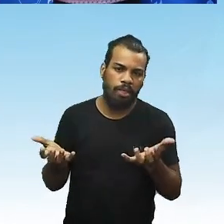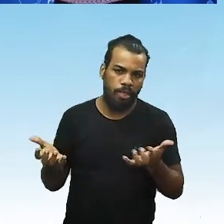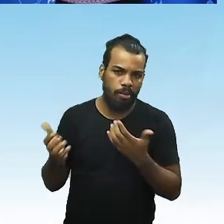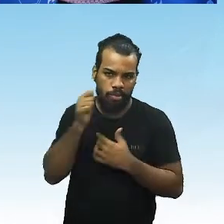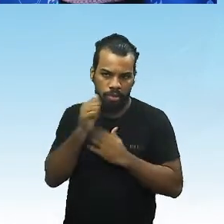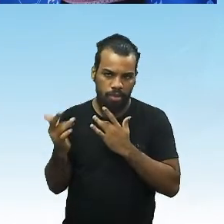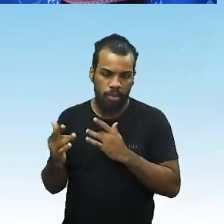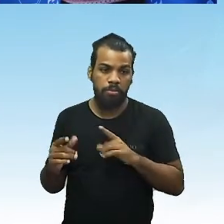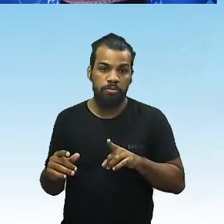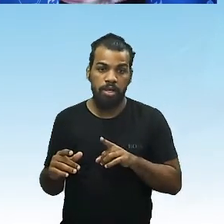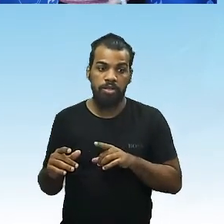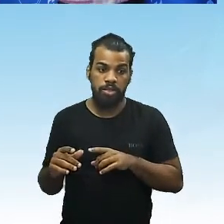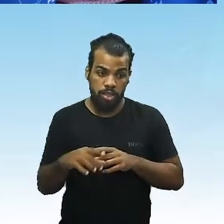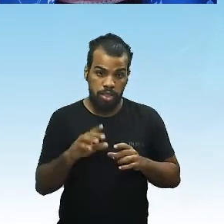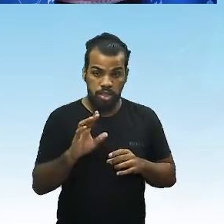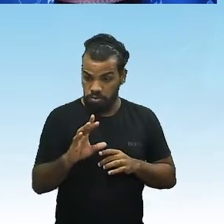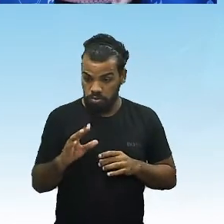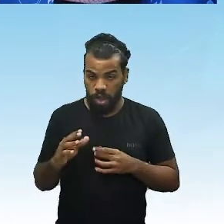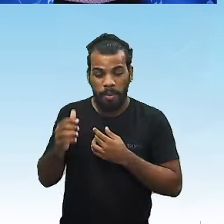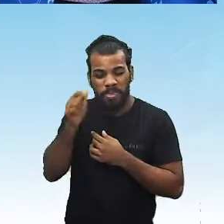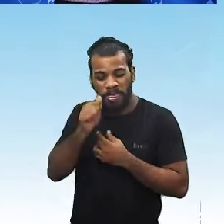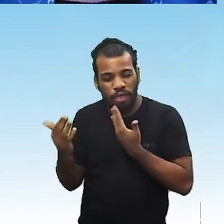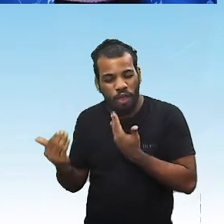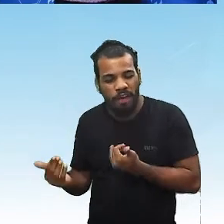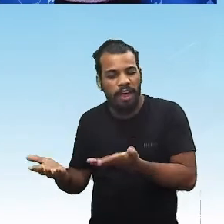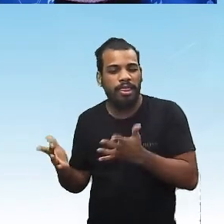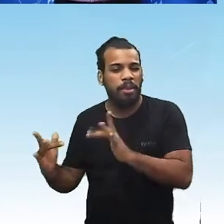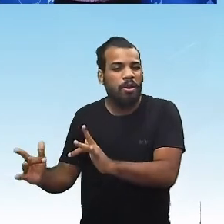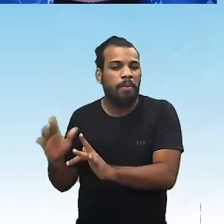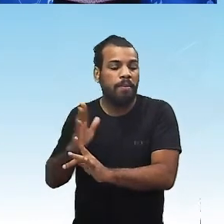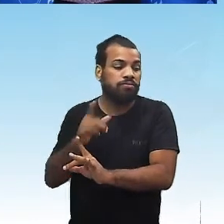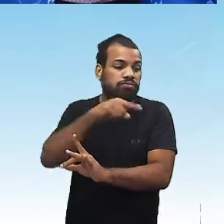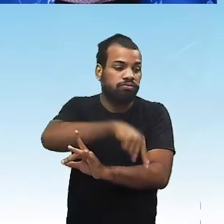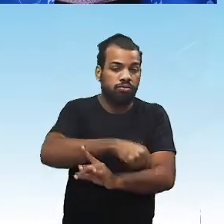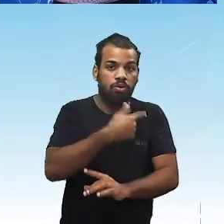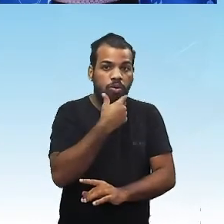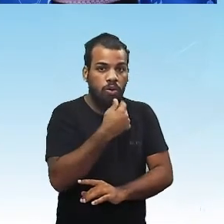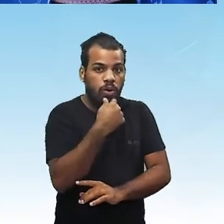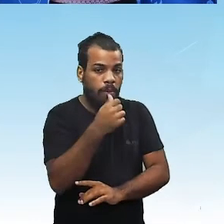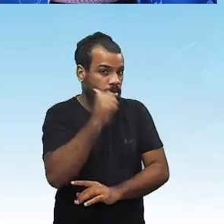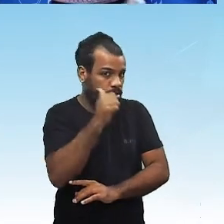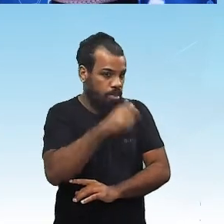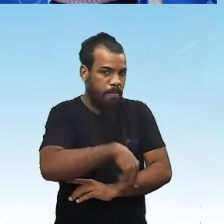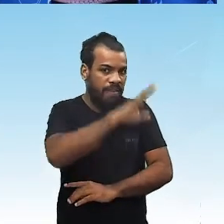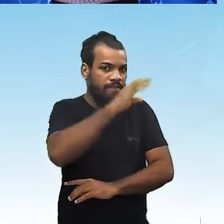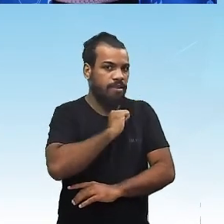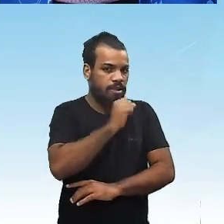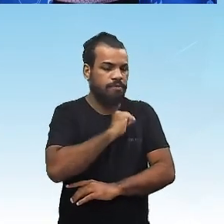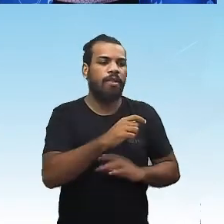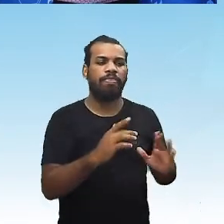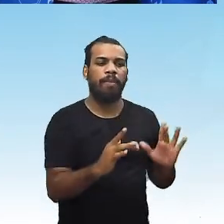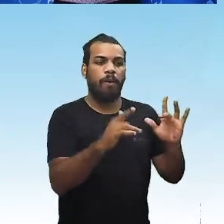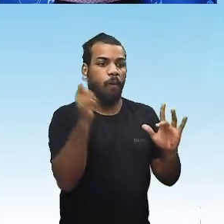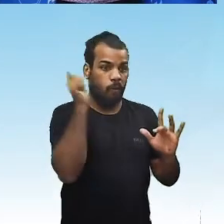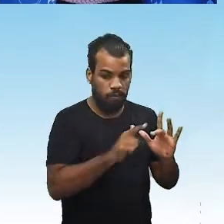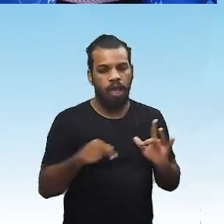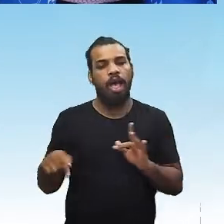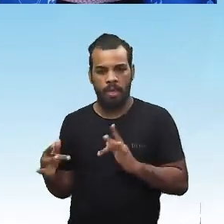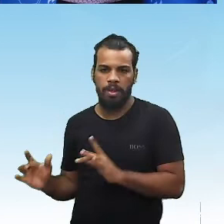mais velha arranjasse um namorado. Então, o namoradinho dela contratam um rapaz para